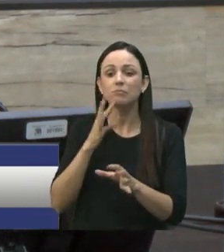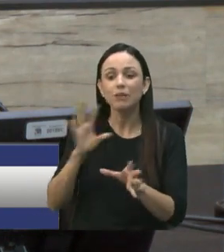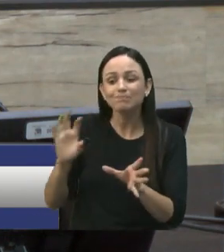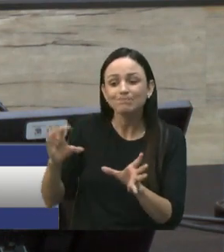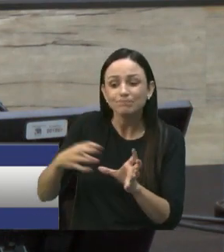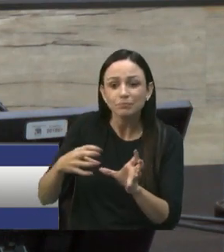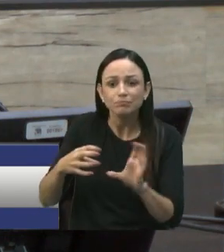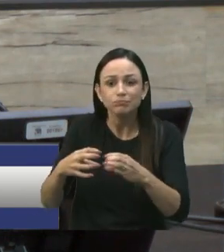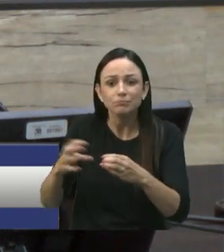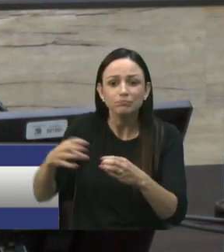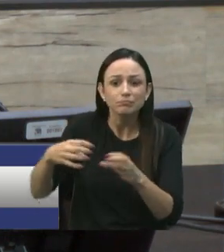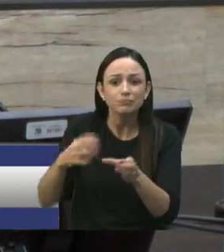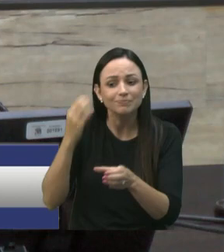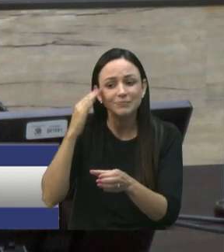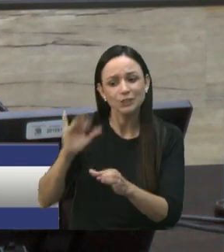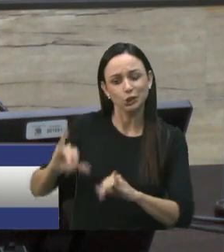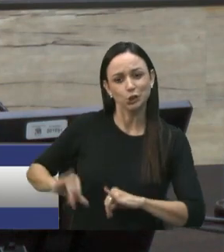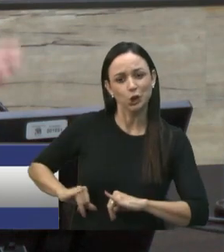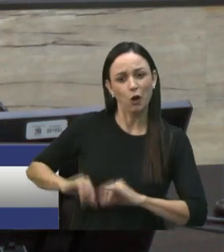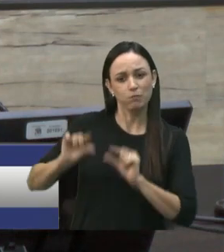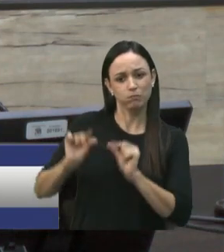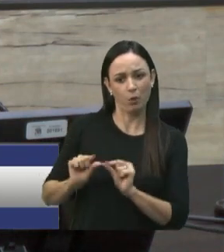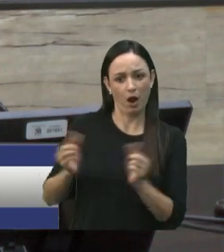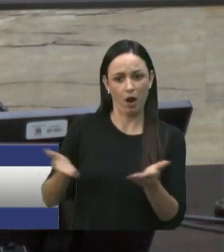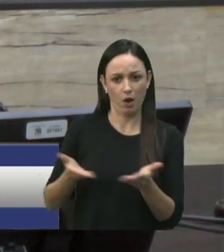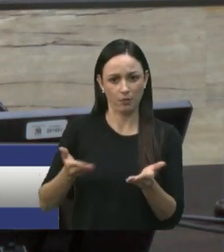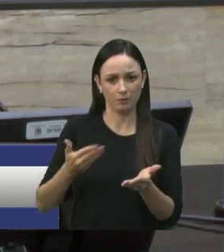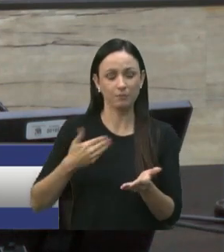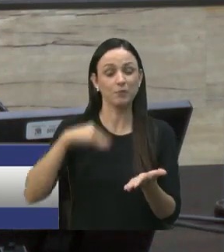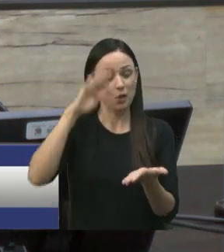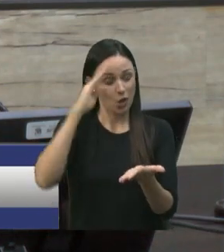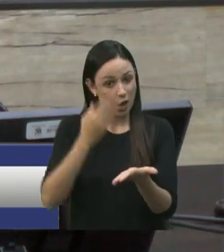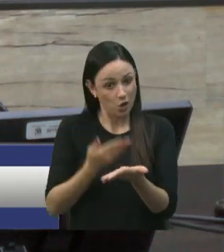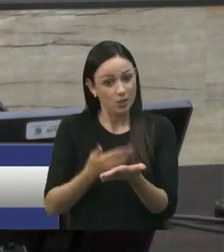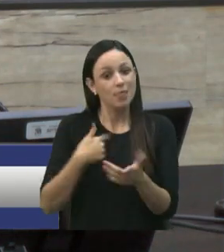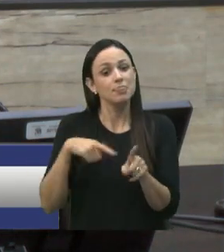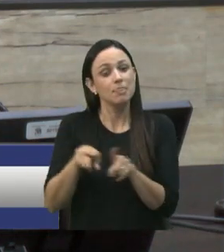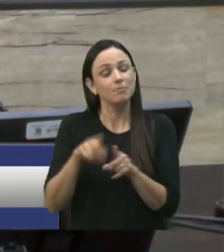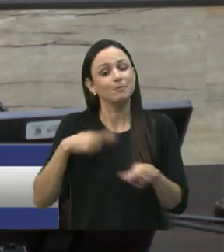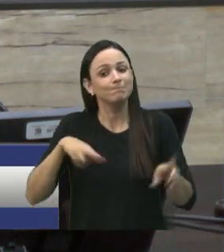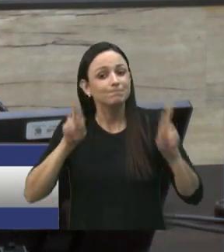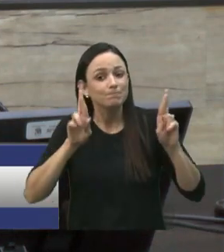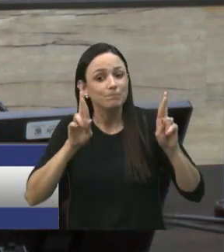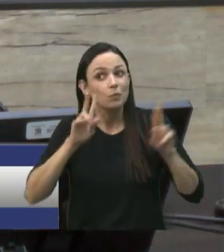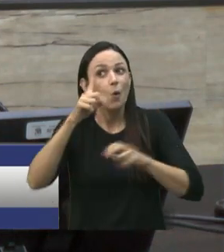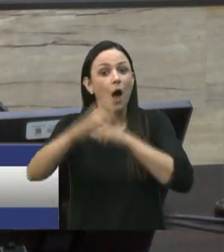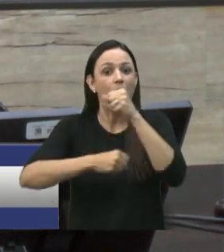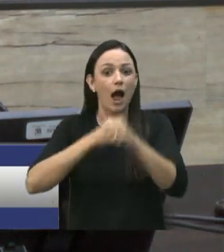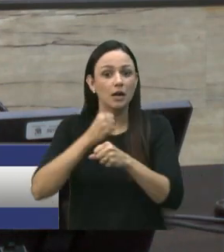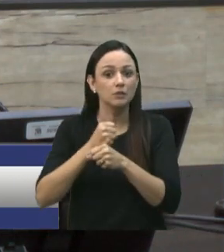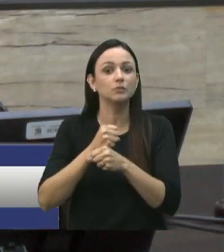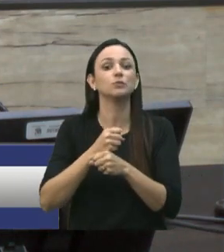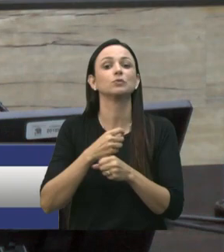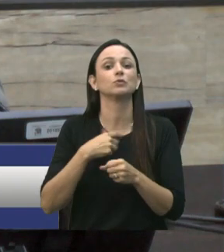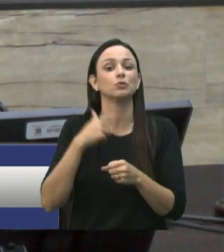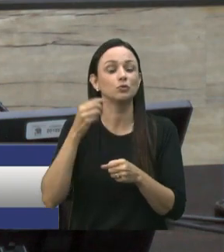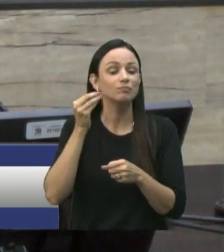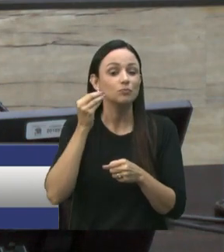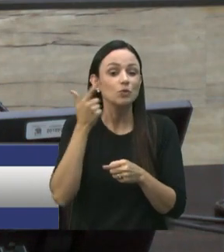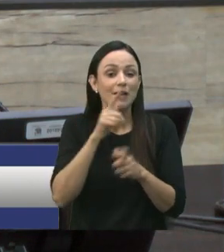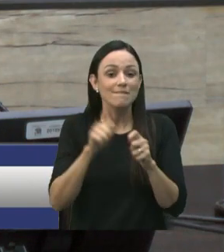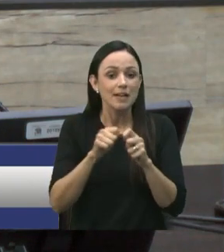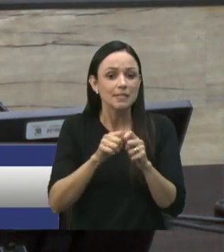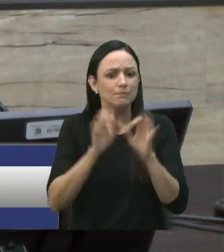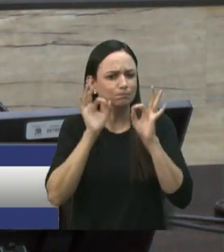gente vai sofrer nesse momento. Mas eu acredito e eu tenho a esperança que talvez no próximo ano a gente vai fazer uma coisa com mais substância. O